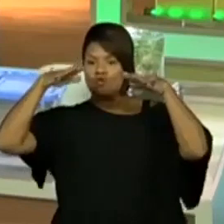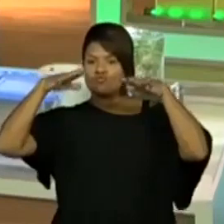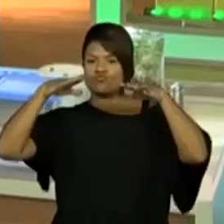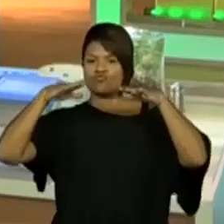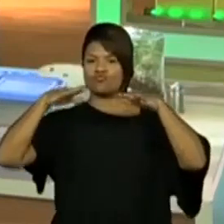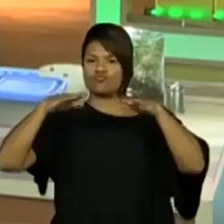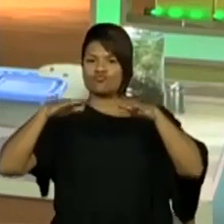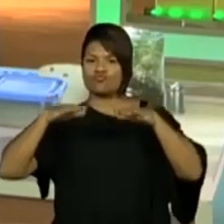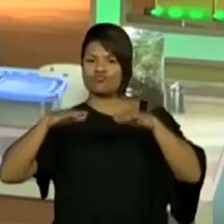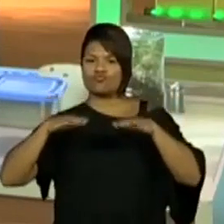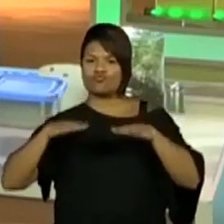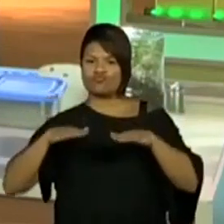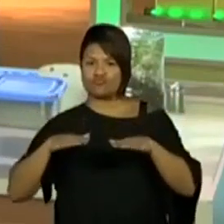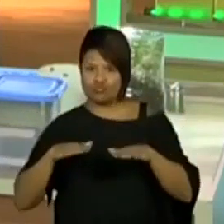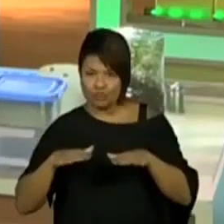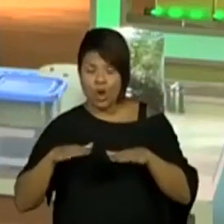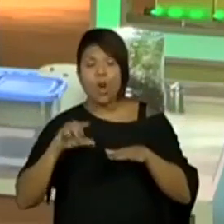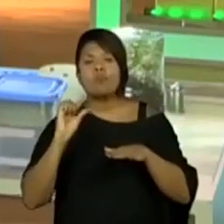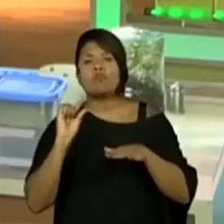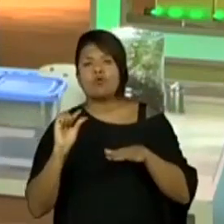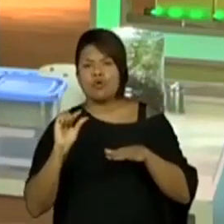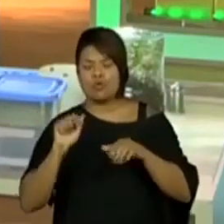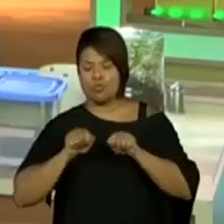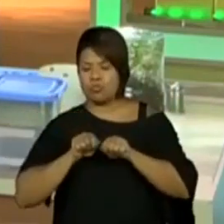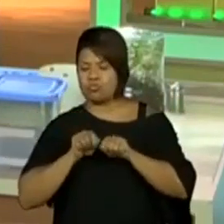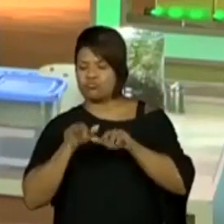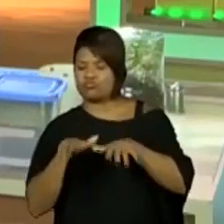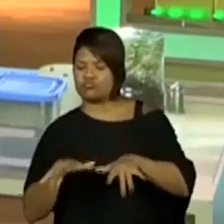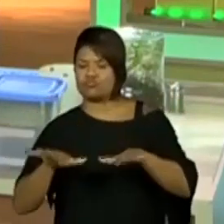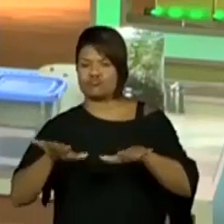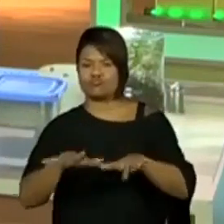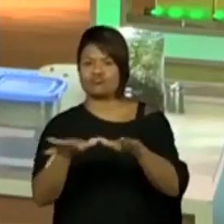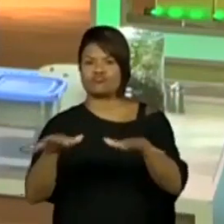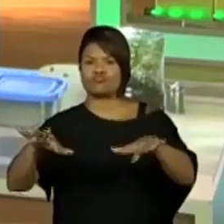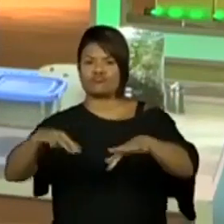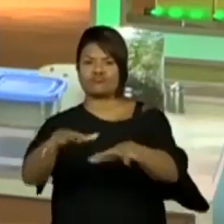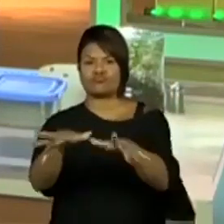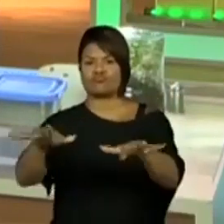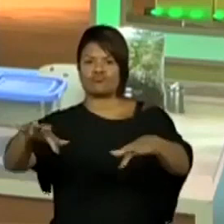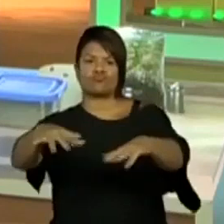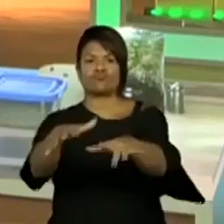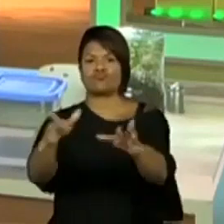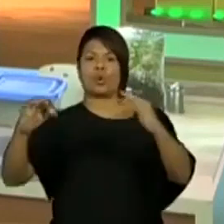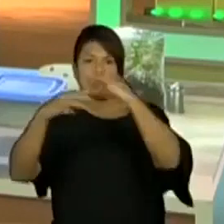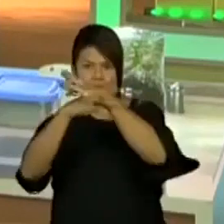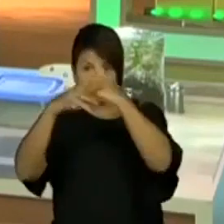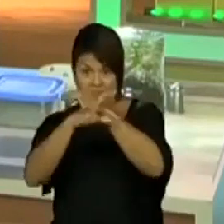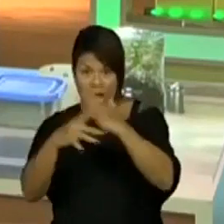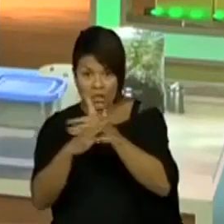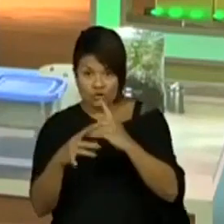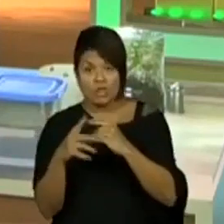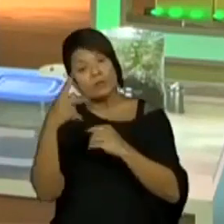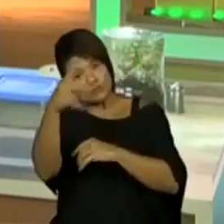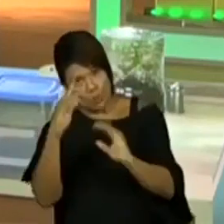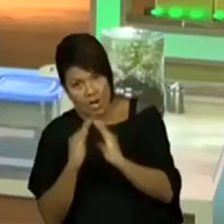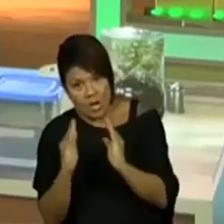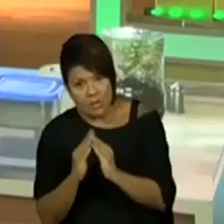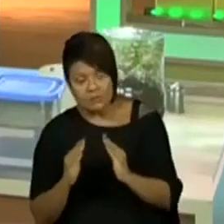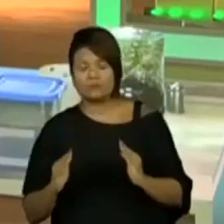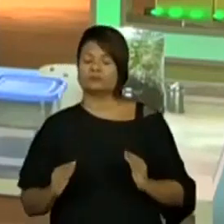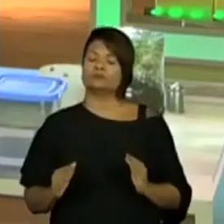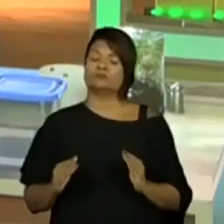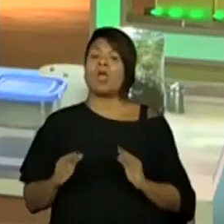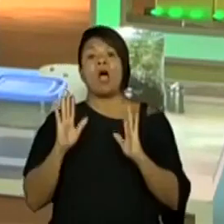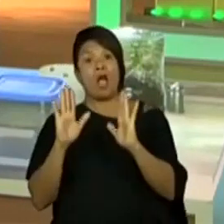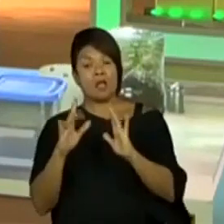quantidade pequena para o abastecimento, principalmente dos grandes centros urbanos, aí é que nós começamos